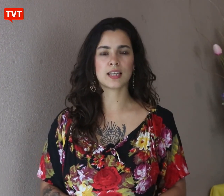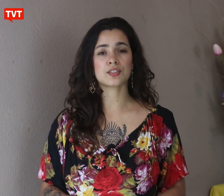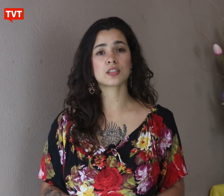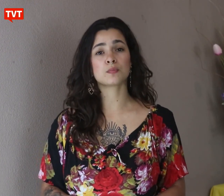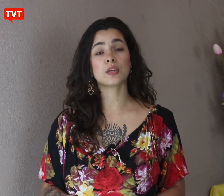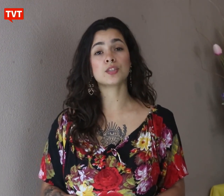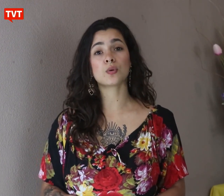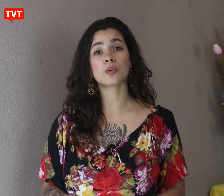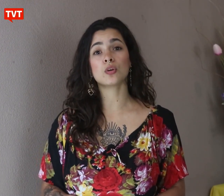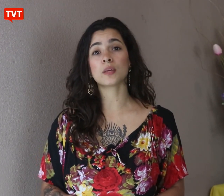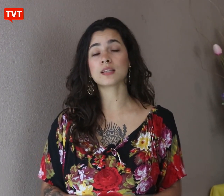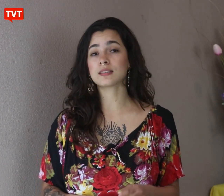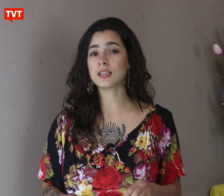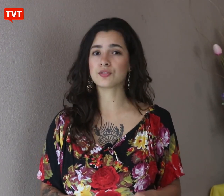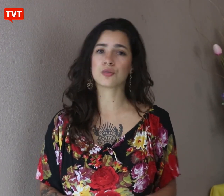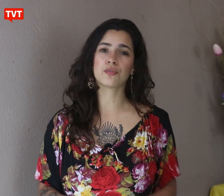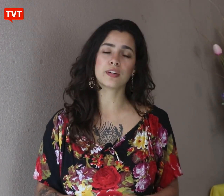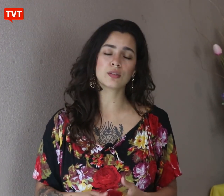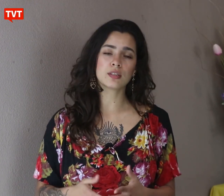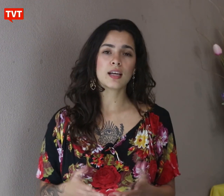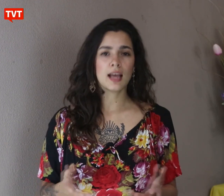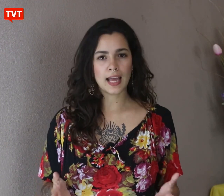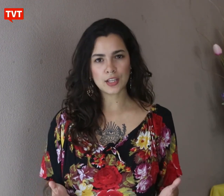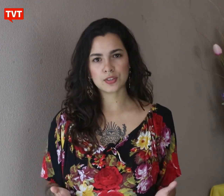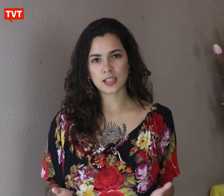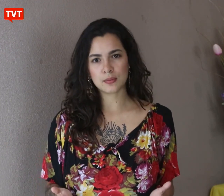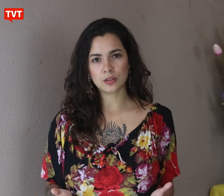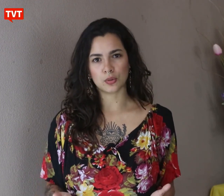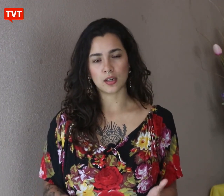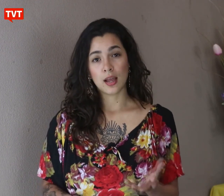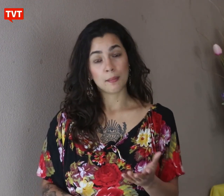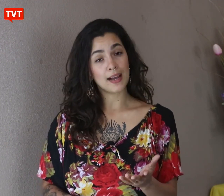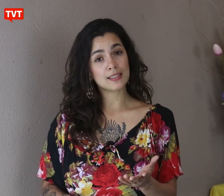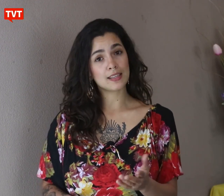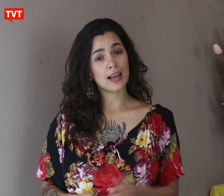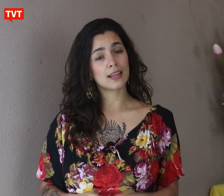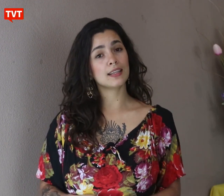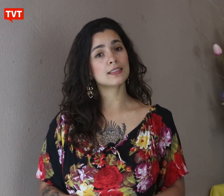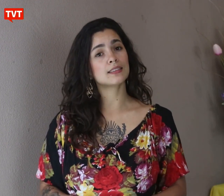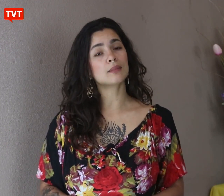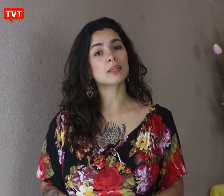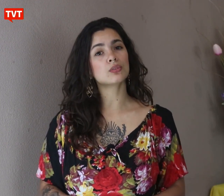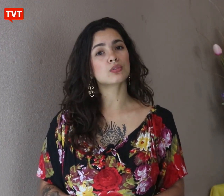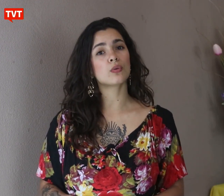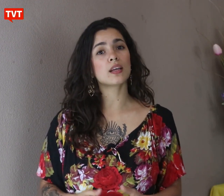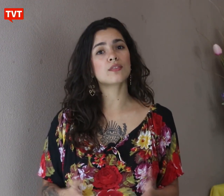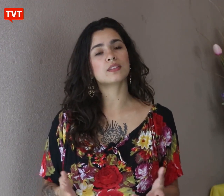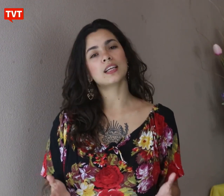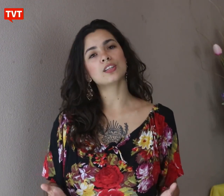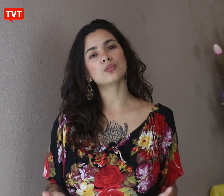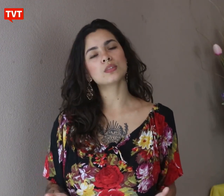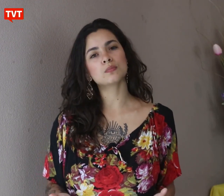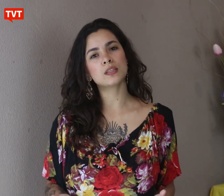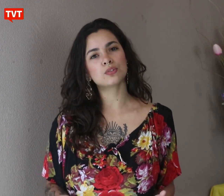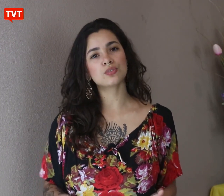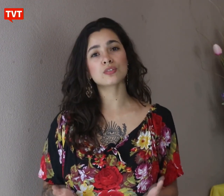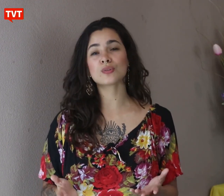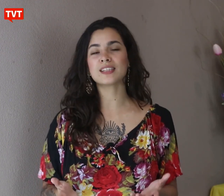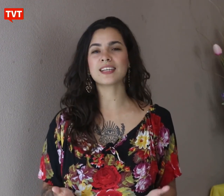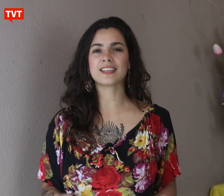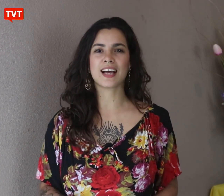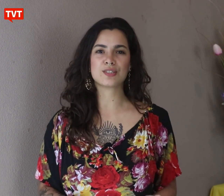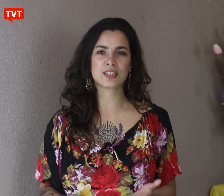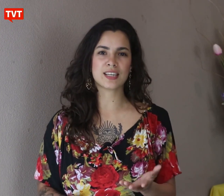das estratégias político-econômicas deste governo é desanimador. Mas a crise também tornou evidente o espírito